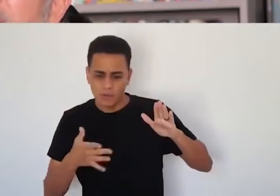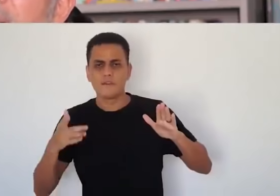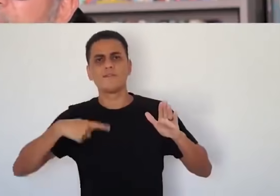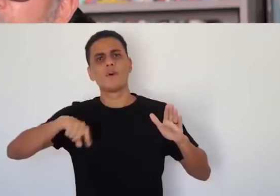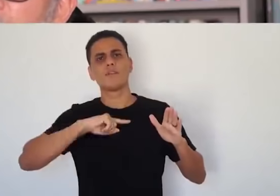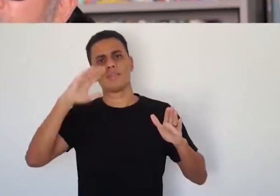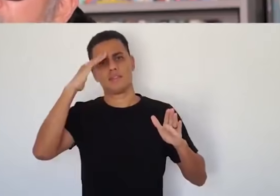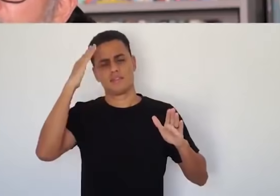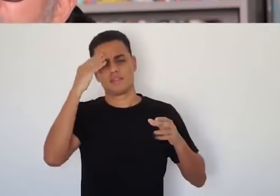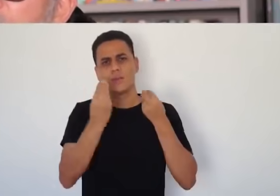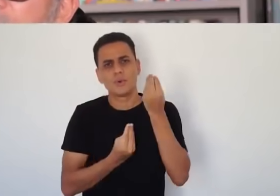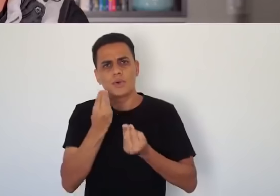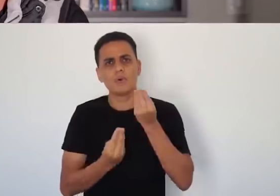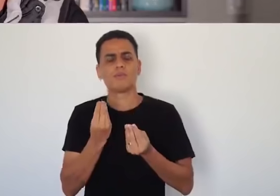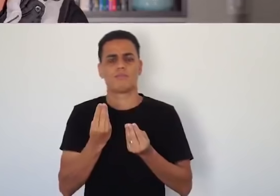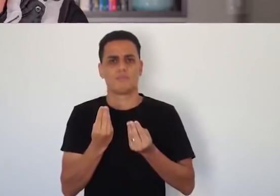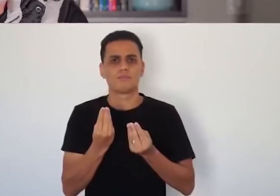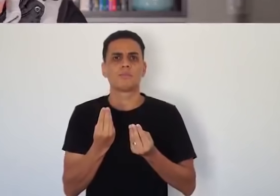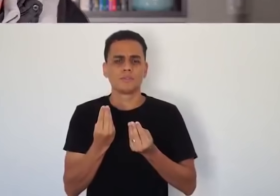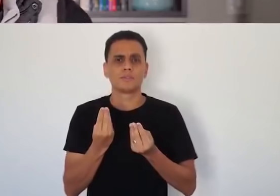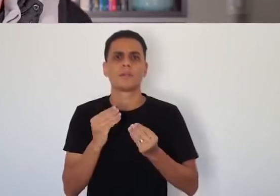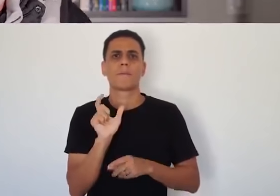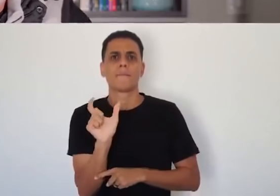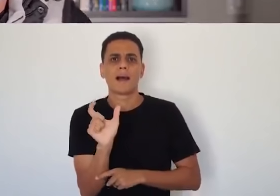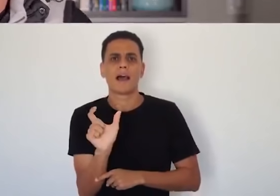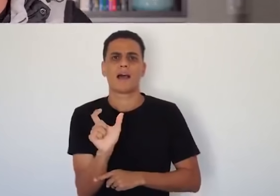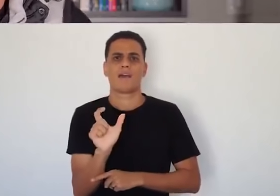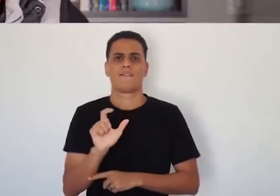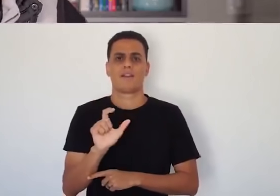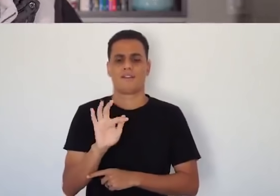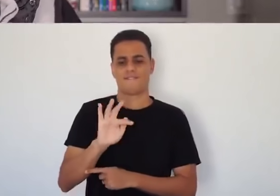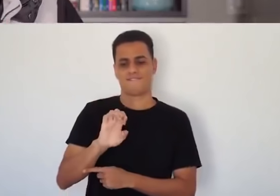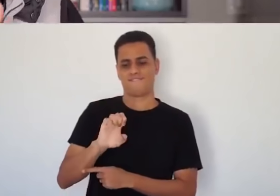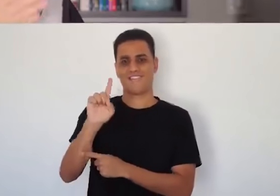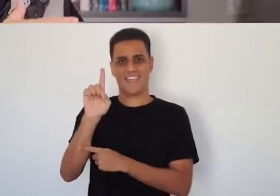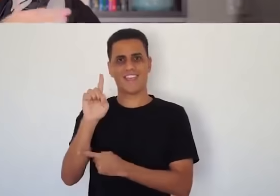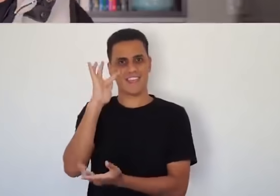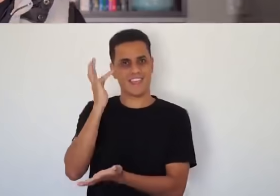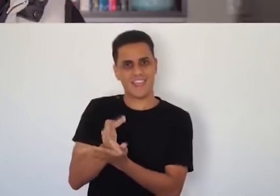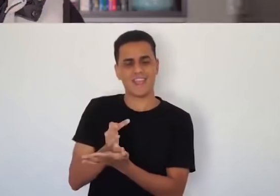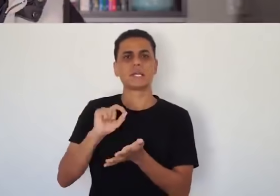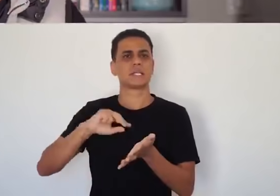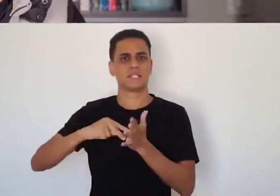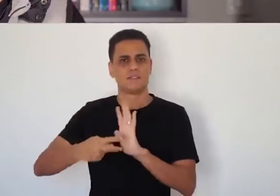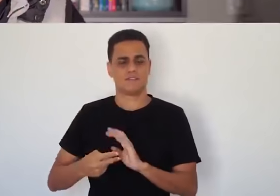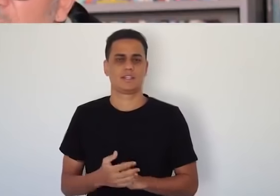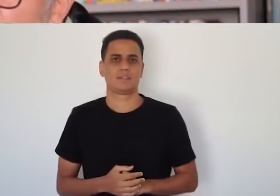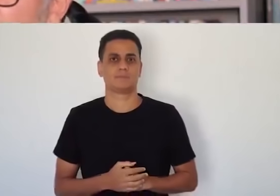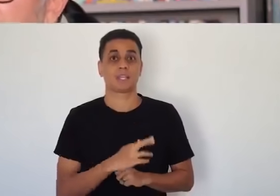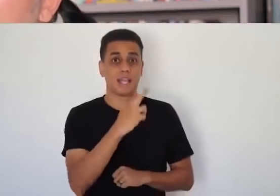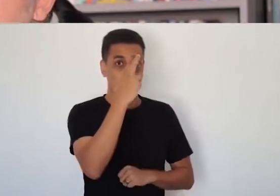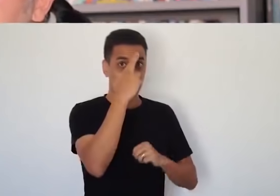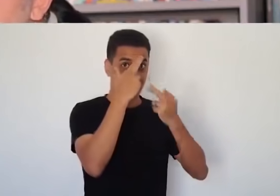anunciada pelo próprio Cristo, ela trata de uma palavra que no hebraico é emuná.